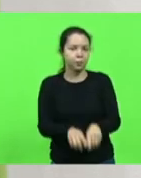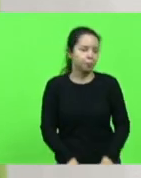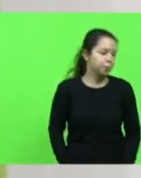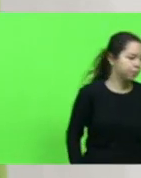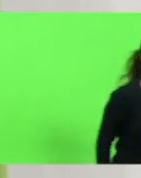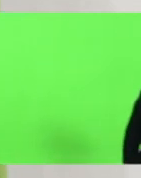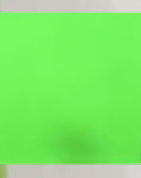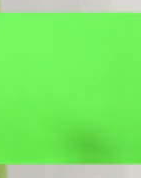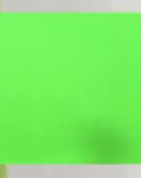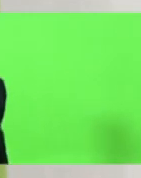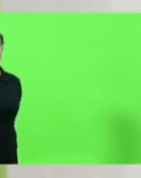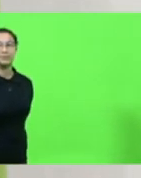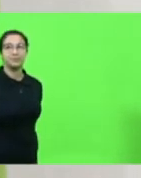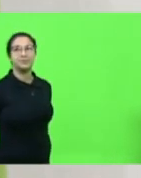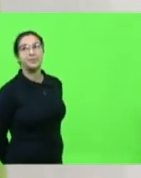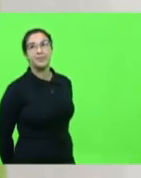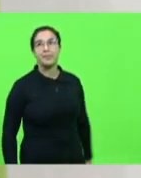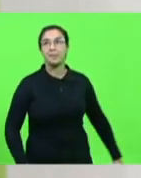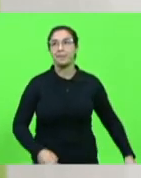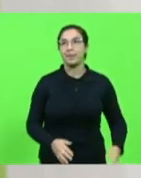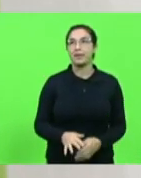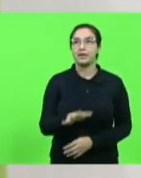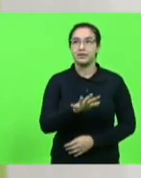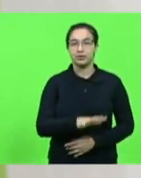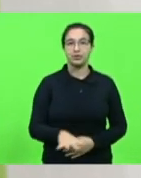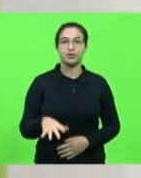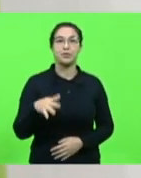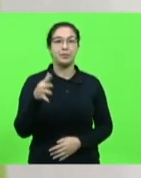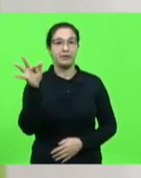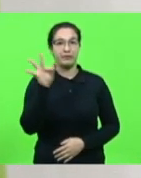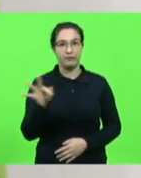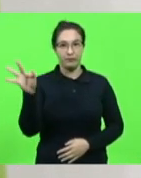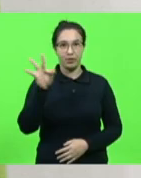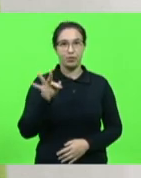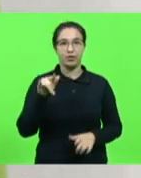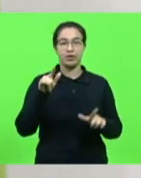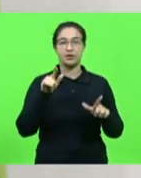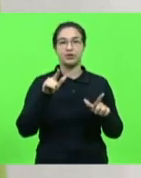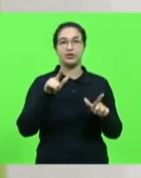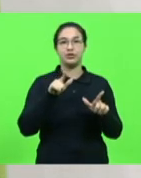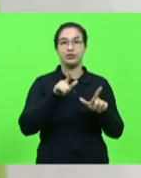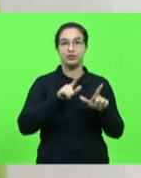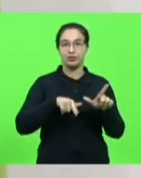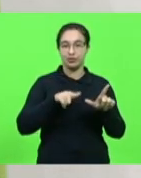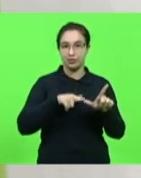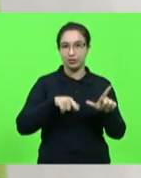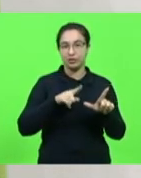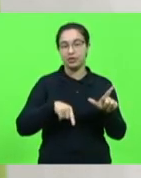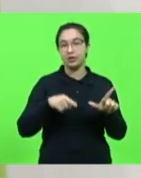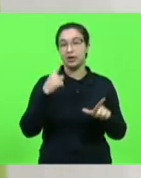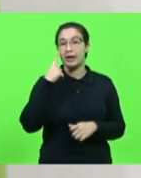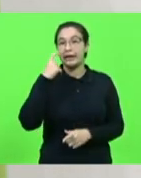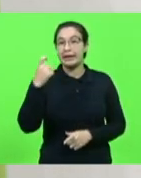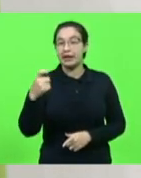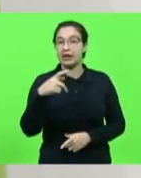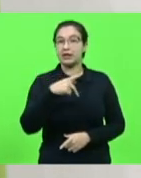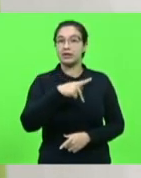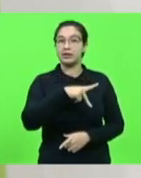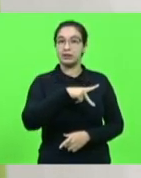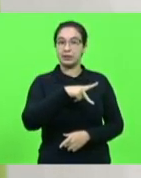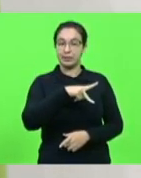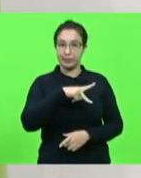municípios e regiões de Santa Catarina para a Academia Catarinense de Letras e, onde for possível, de interesse público, em convergência,